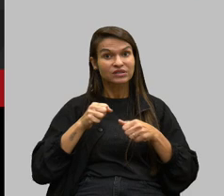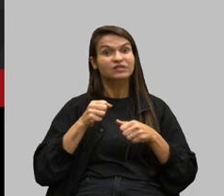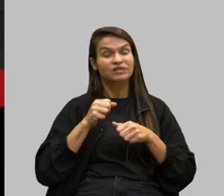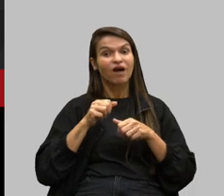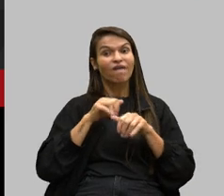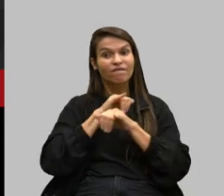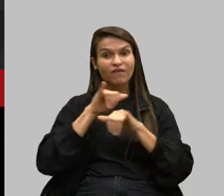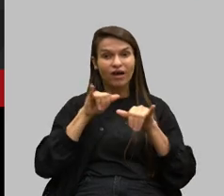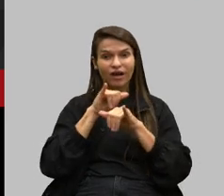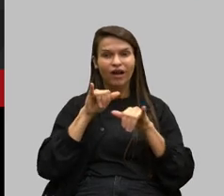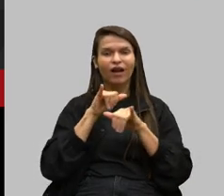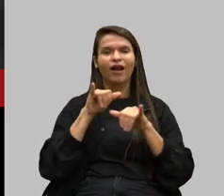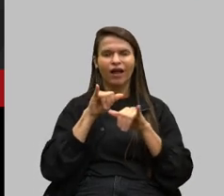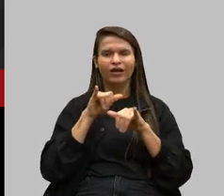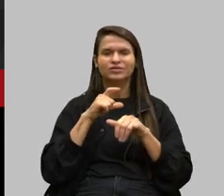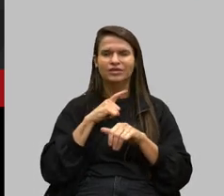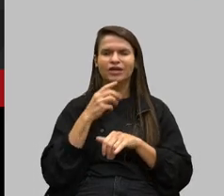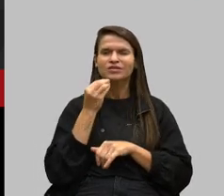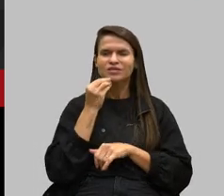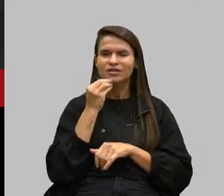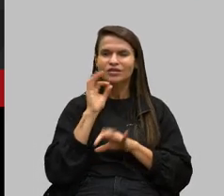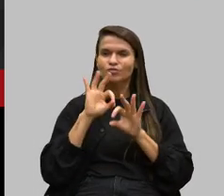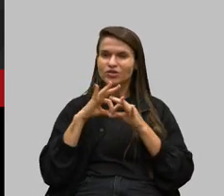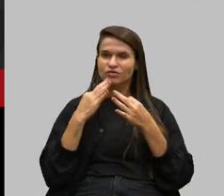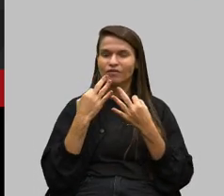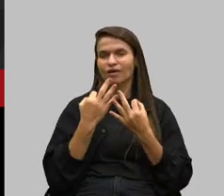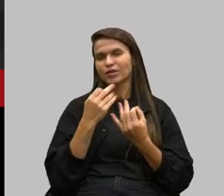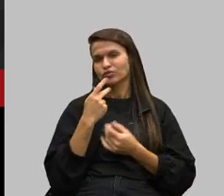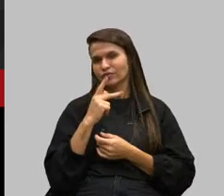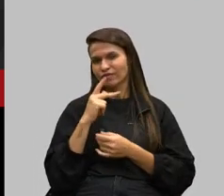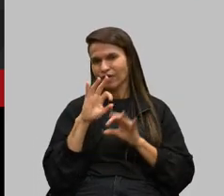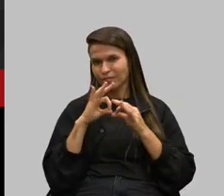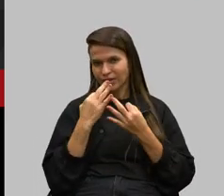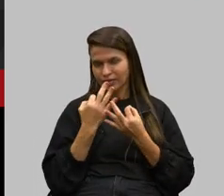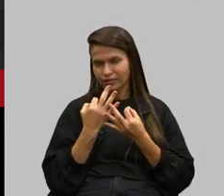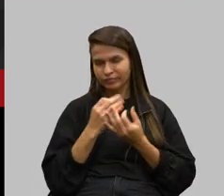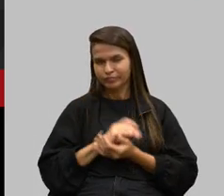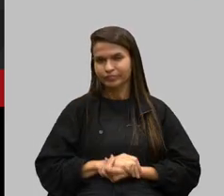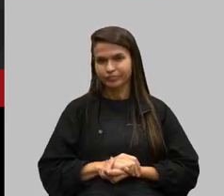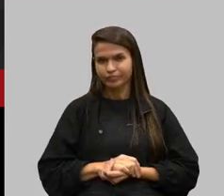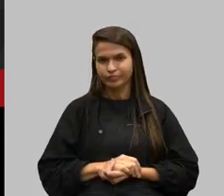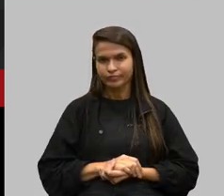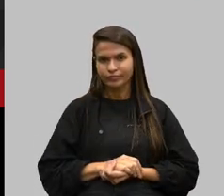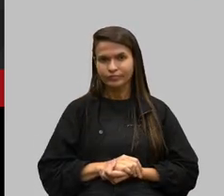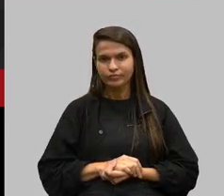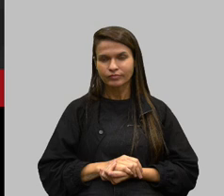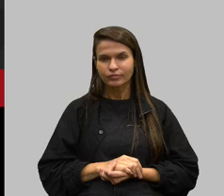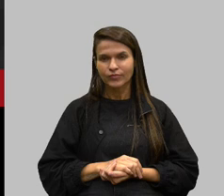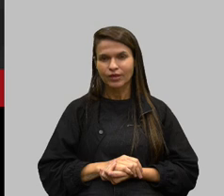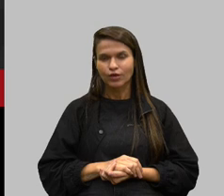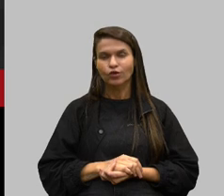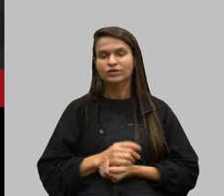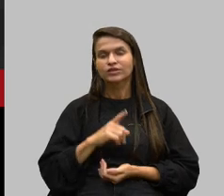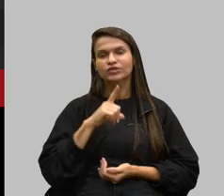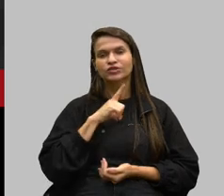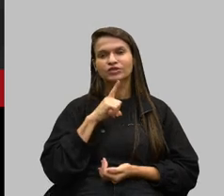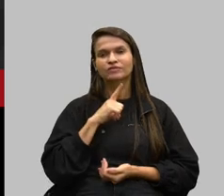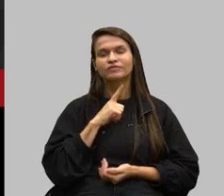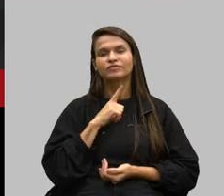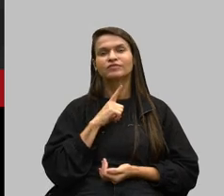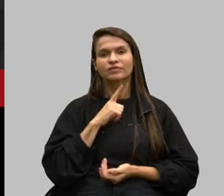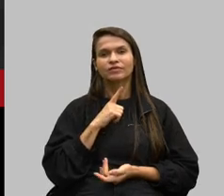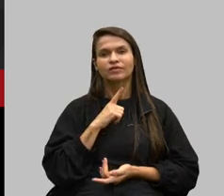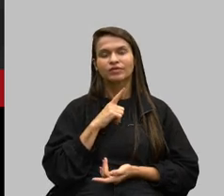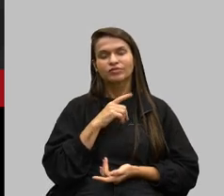pra sua família que quando você eh eh tiver essa